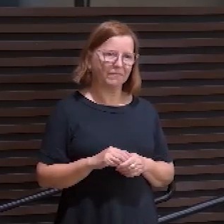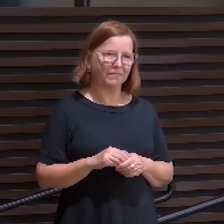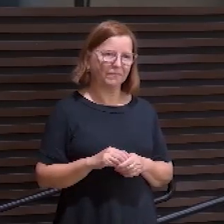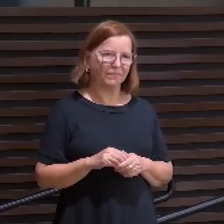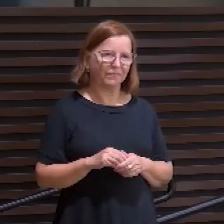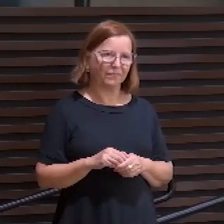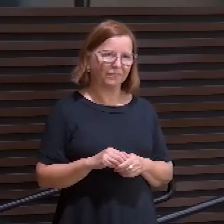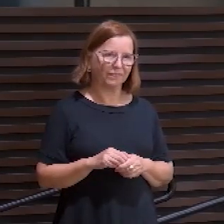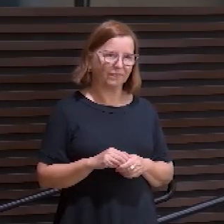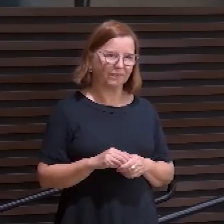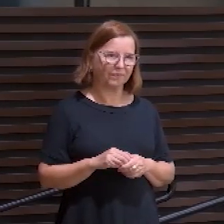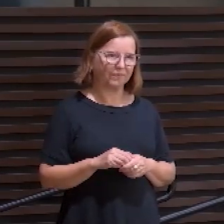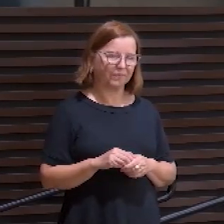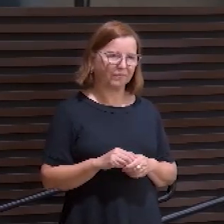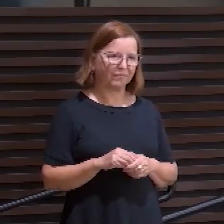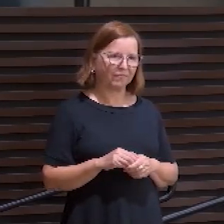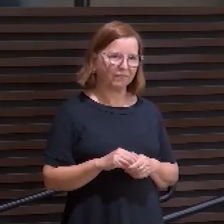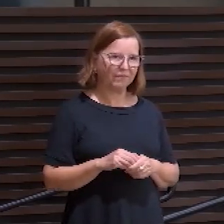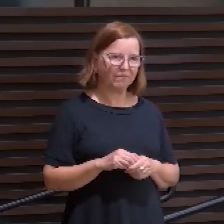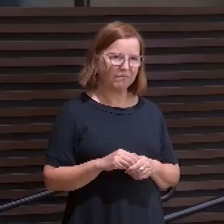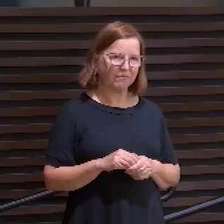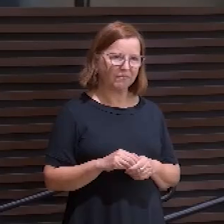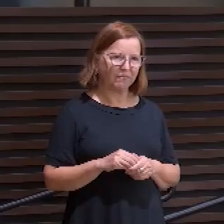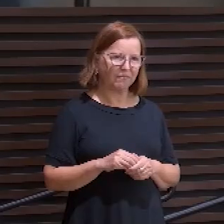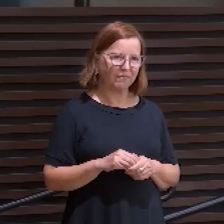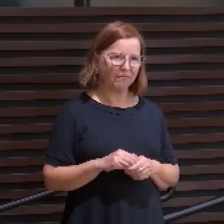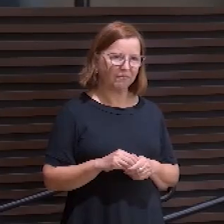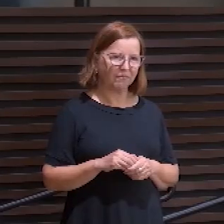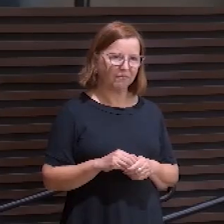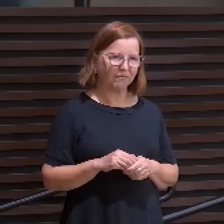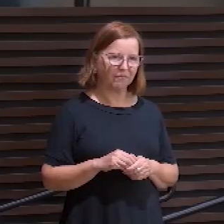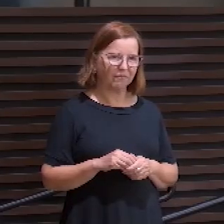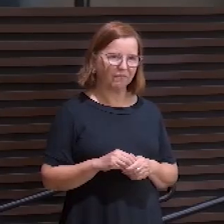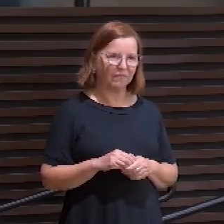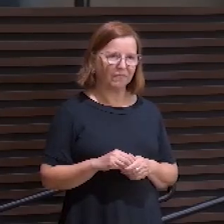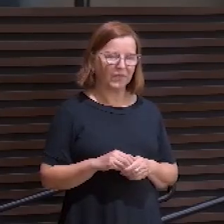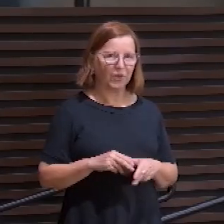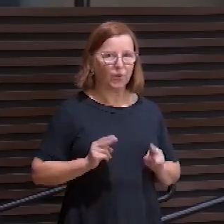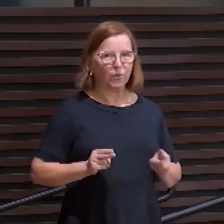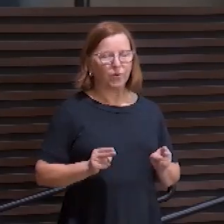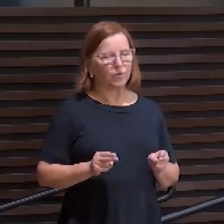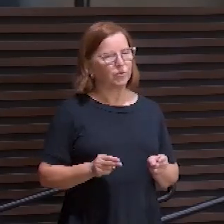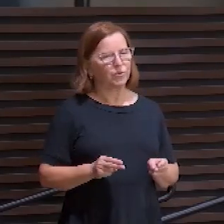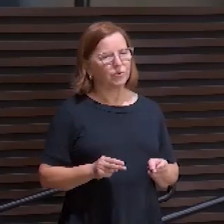Não vai, fica ali, na mesma tecla.